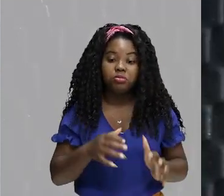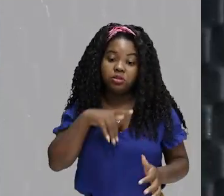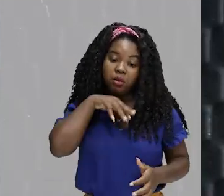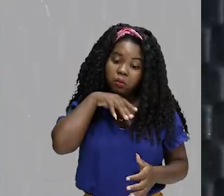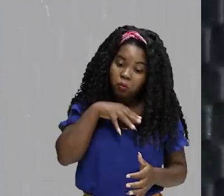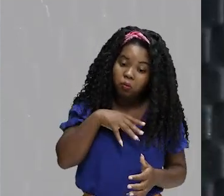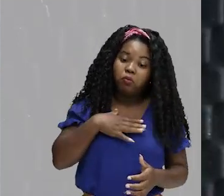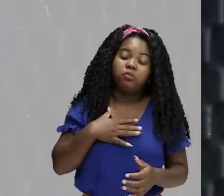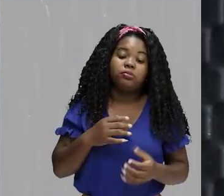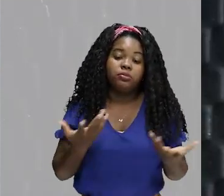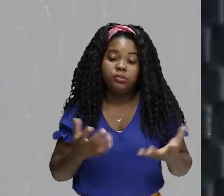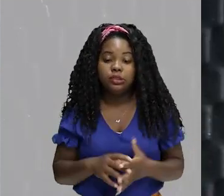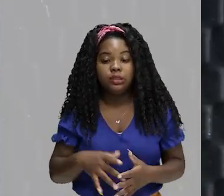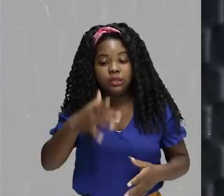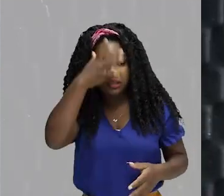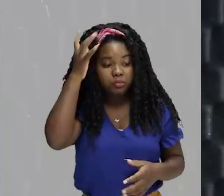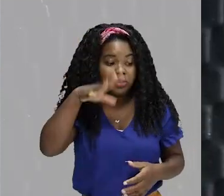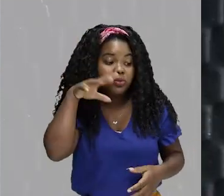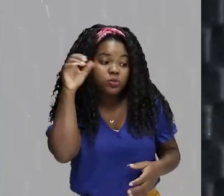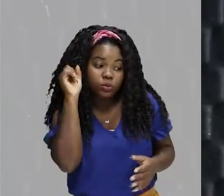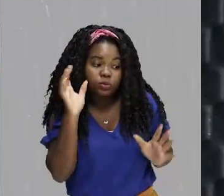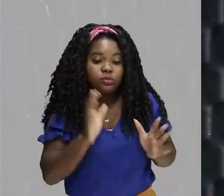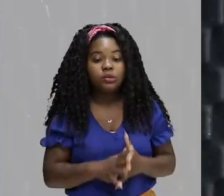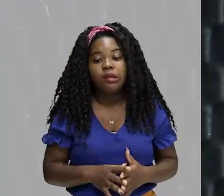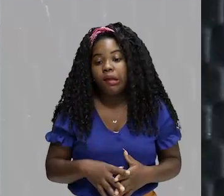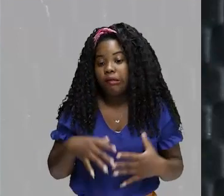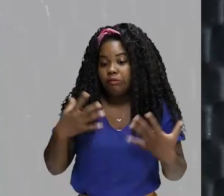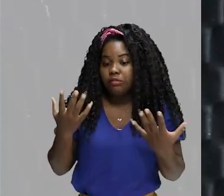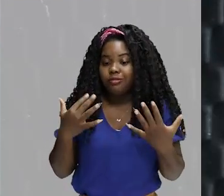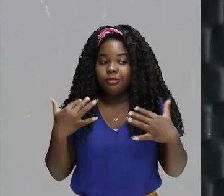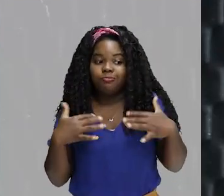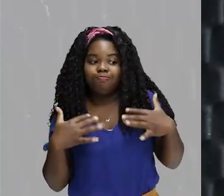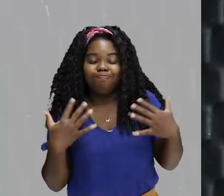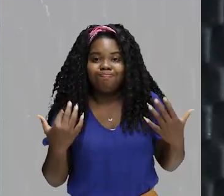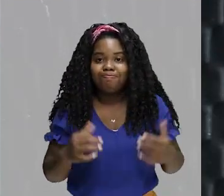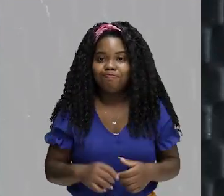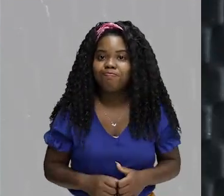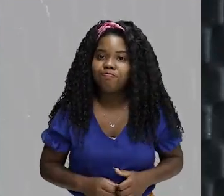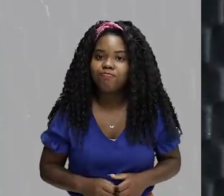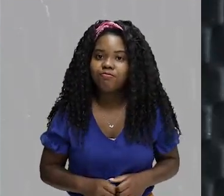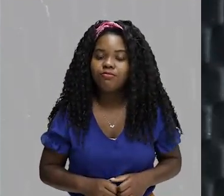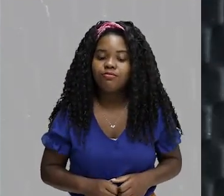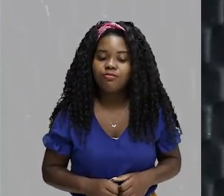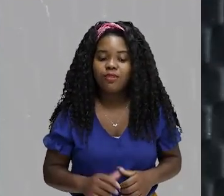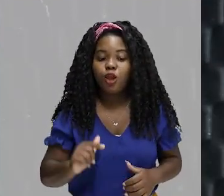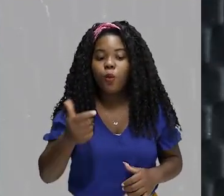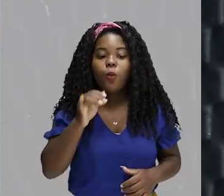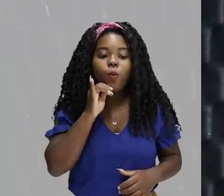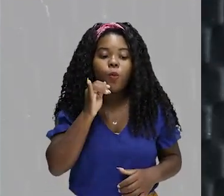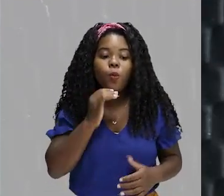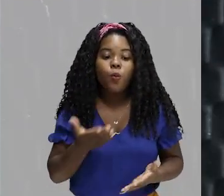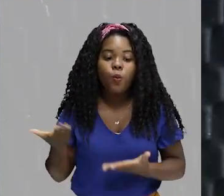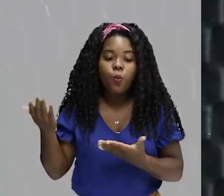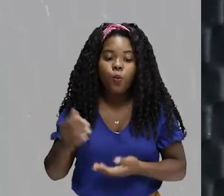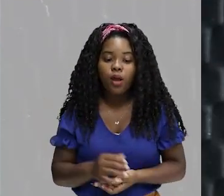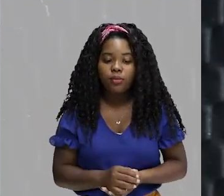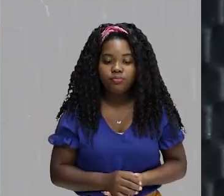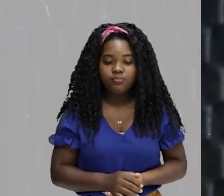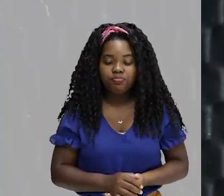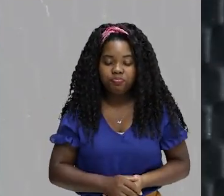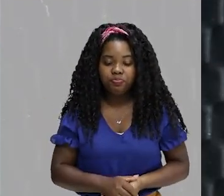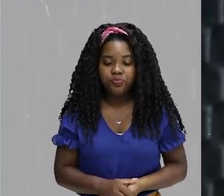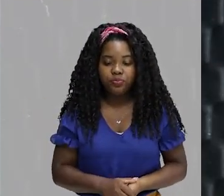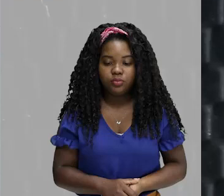pessoa escute, e aí você fica em maus lençóis, né? Outro exemplo, creio que hayas metido la pata por